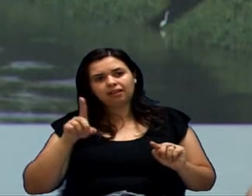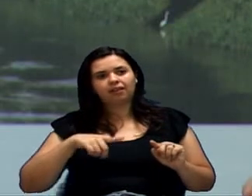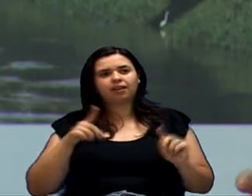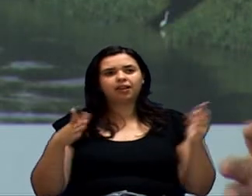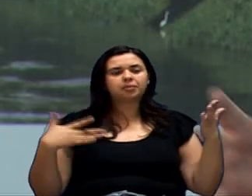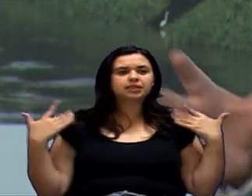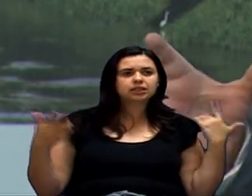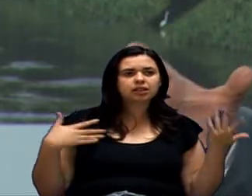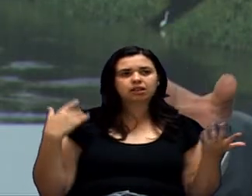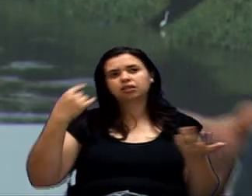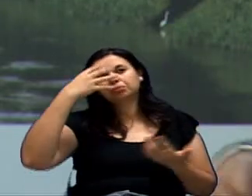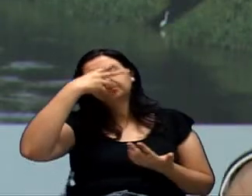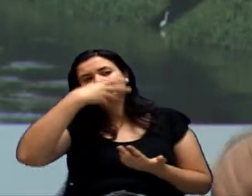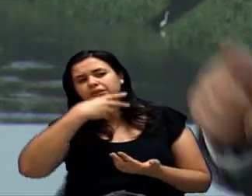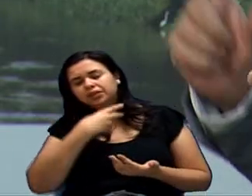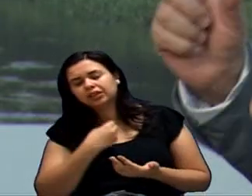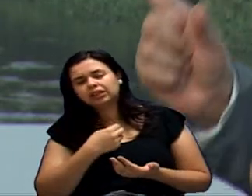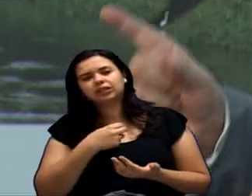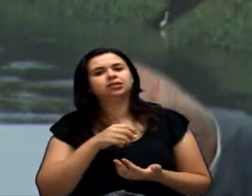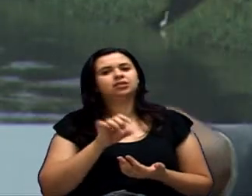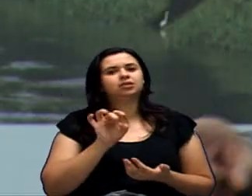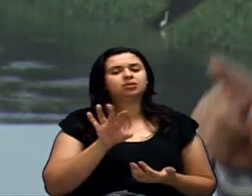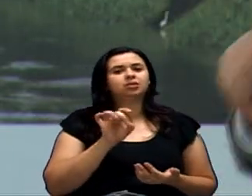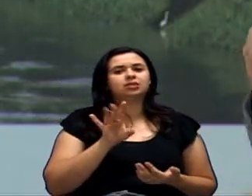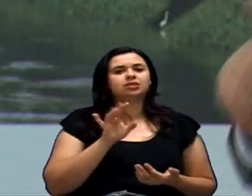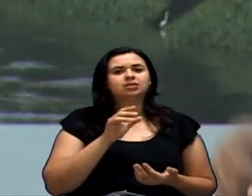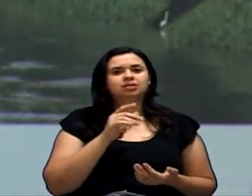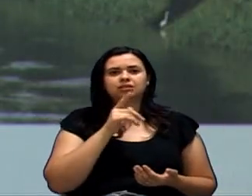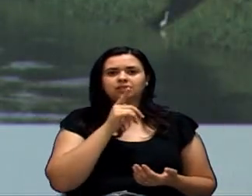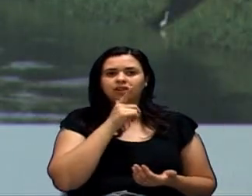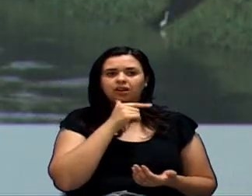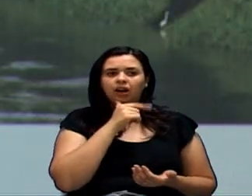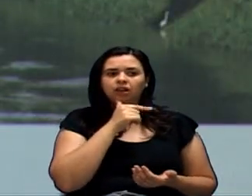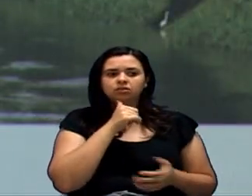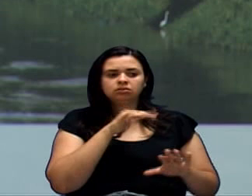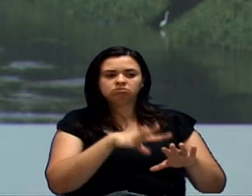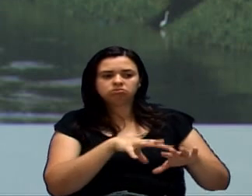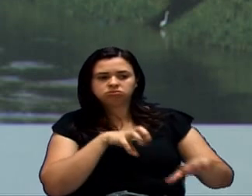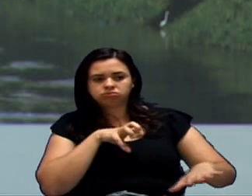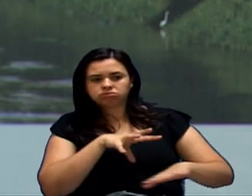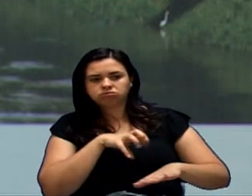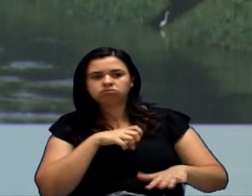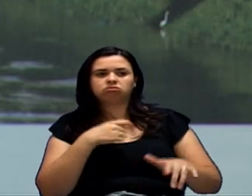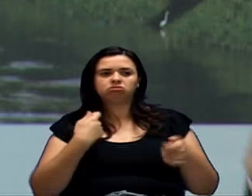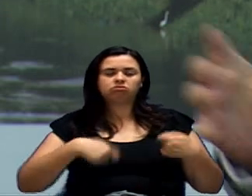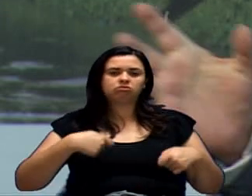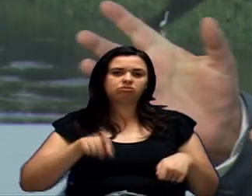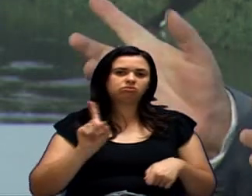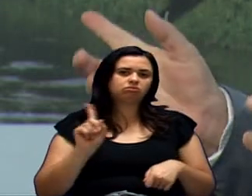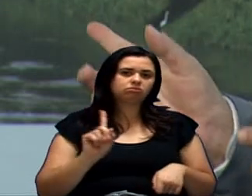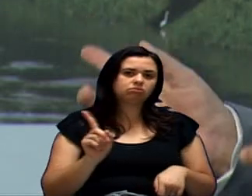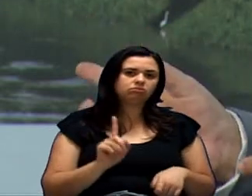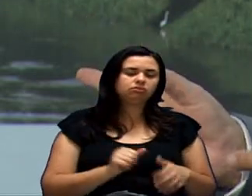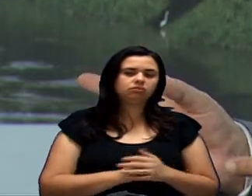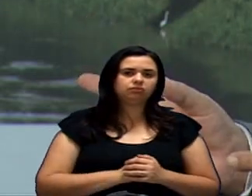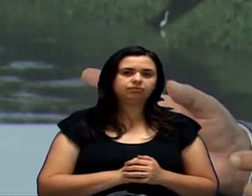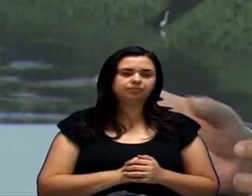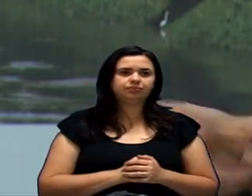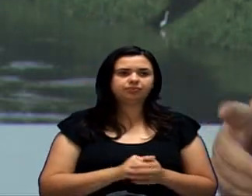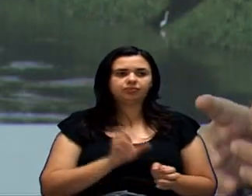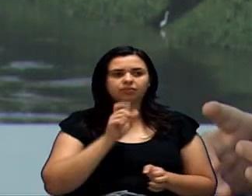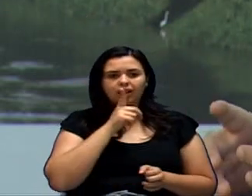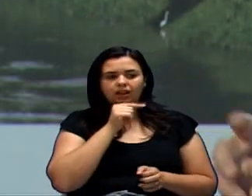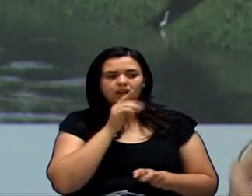não interfere diretamente no processo de drenagem do sistema hídrico da cidade